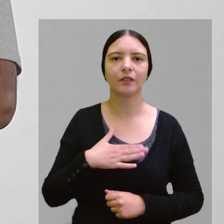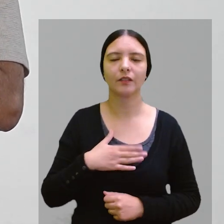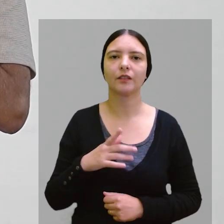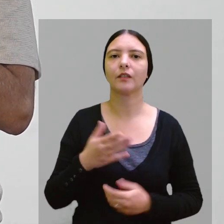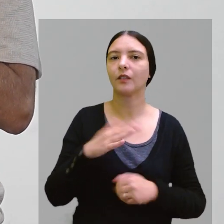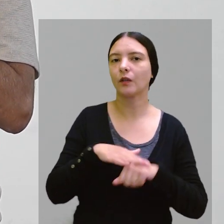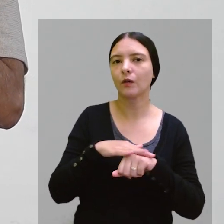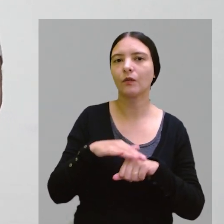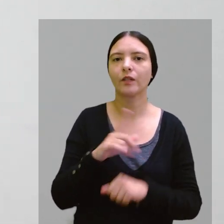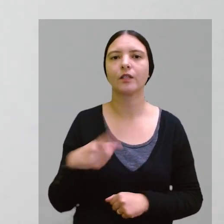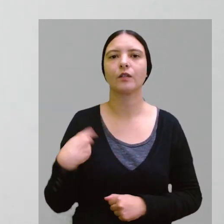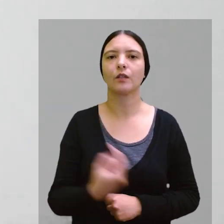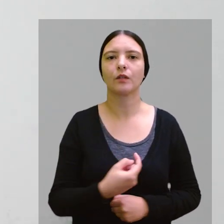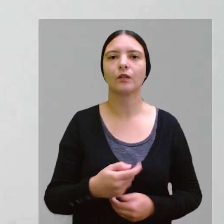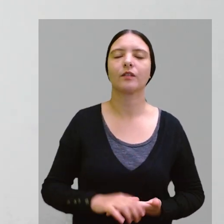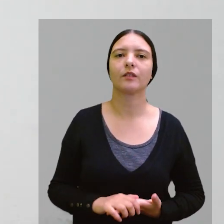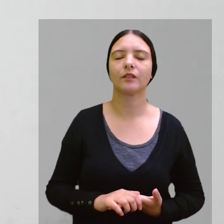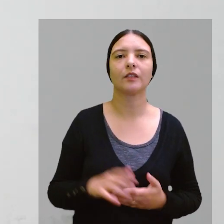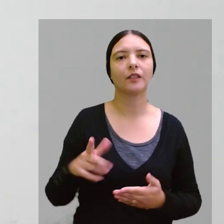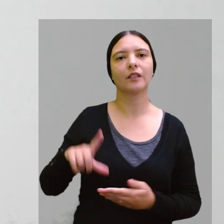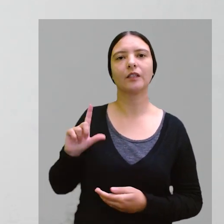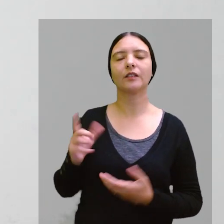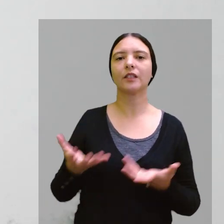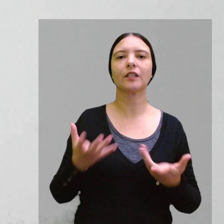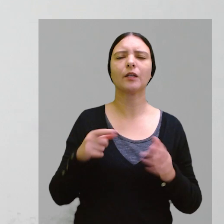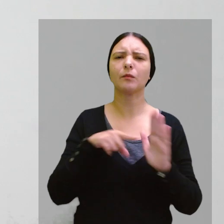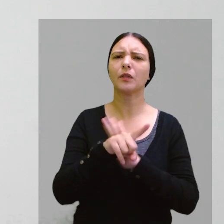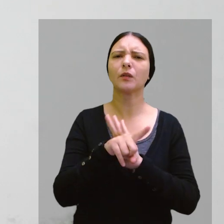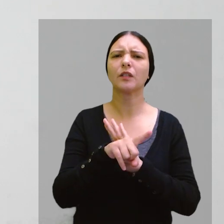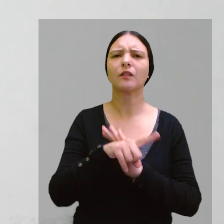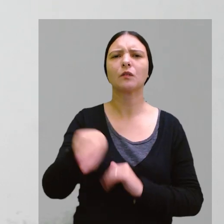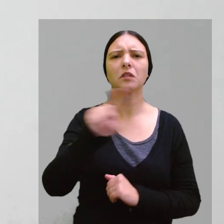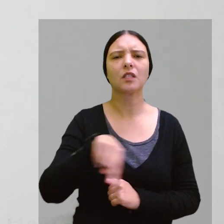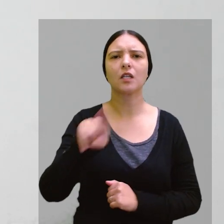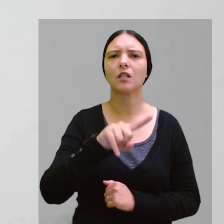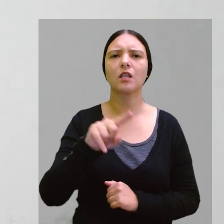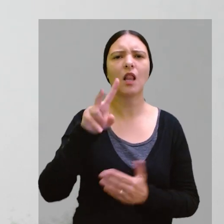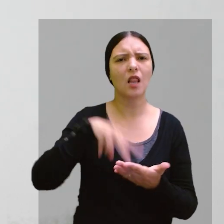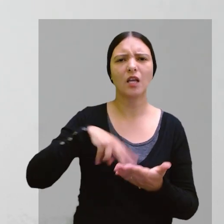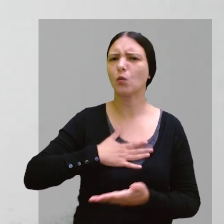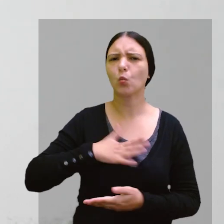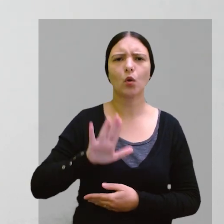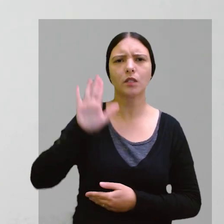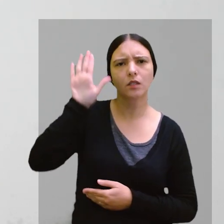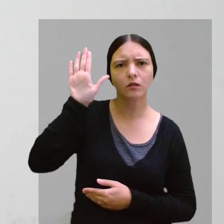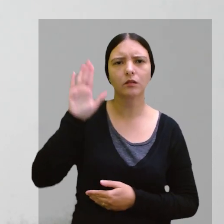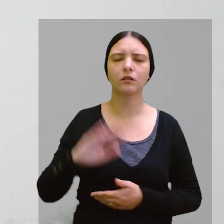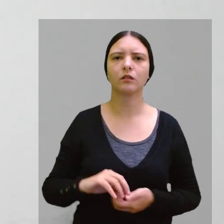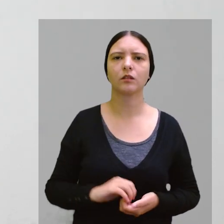nossa conversa. E eu queria, antes de mais nada, fazer uma pergunta. Quem aqui não gosta de ler?